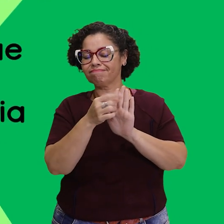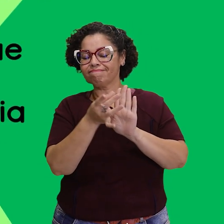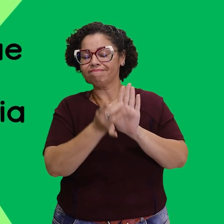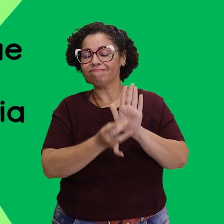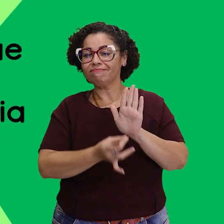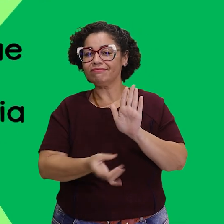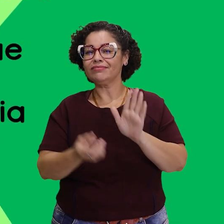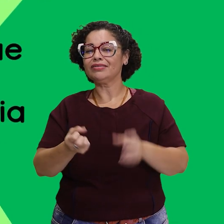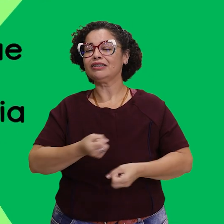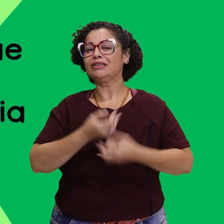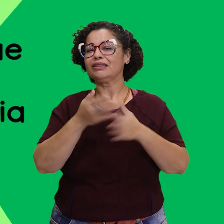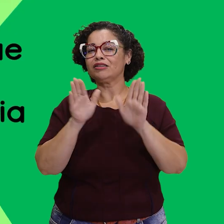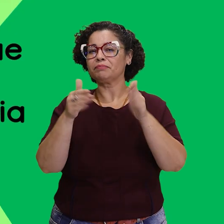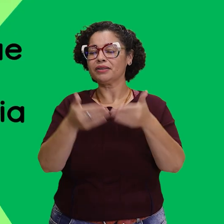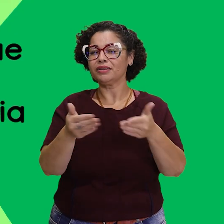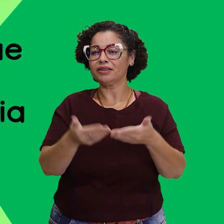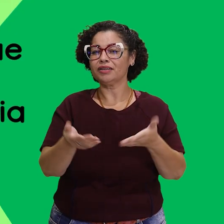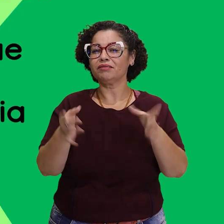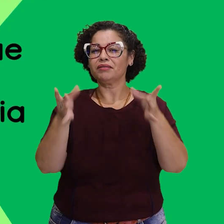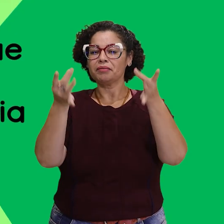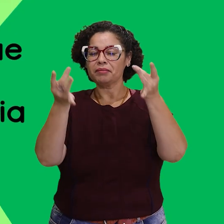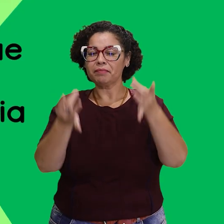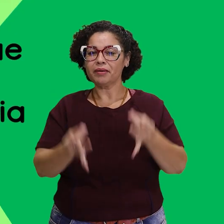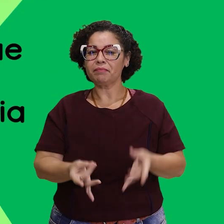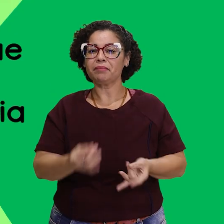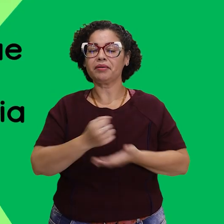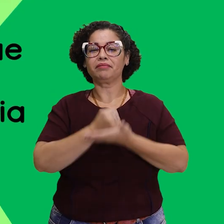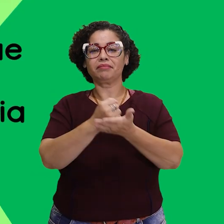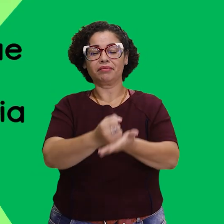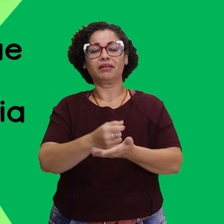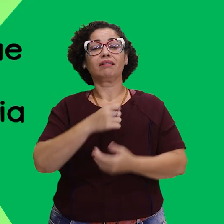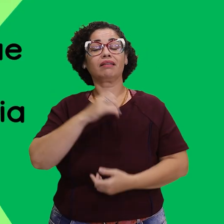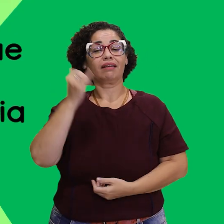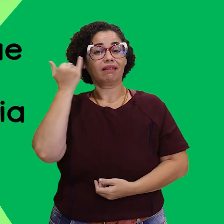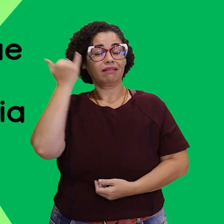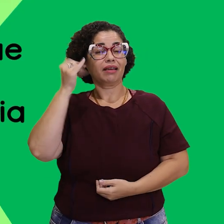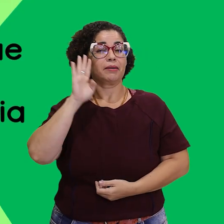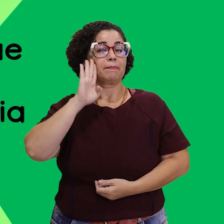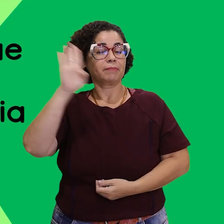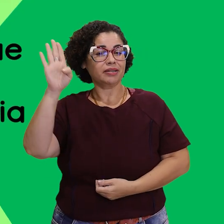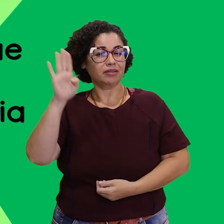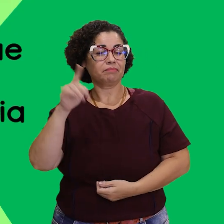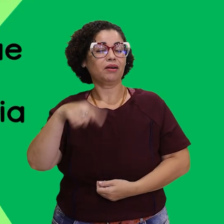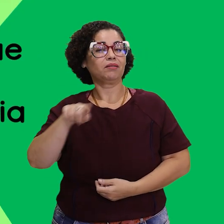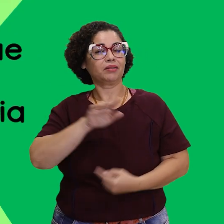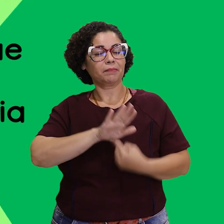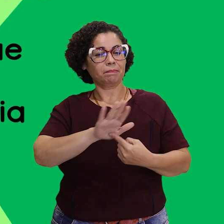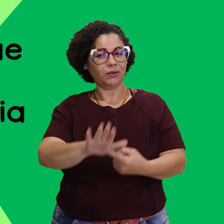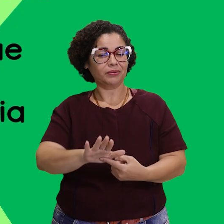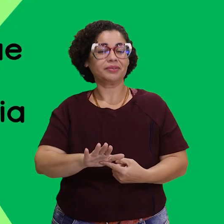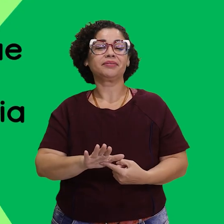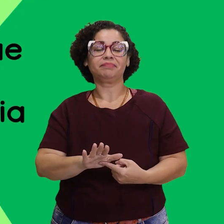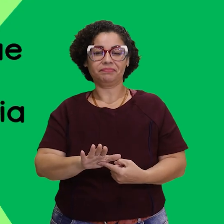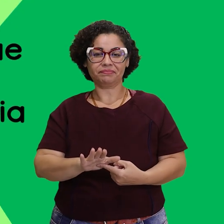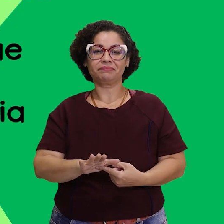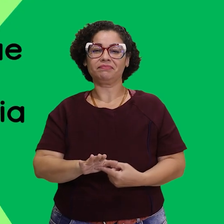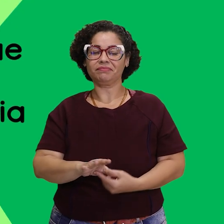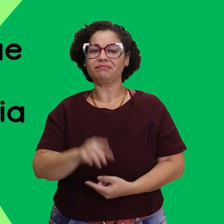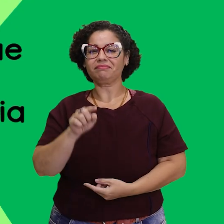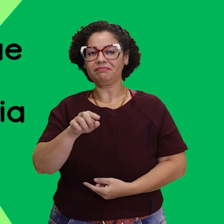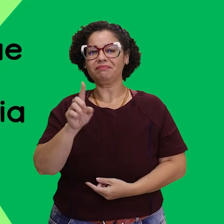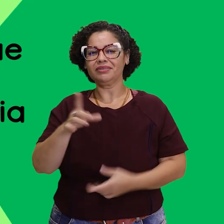Procure por exemplos específicos ou evidências que sustentem a ideia principal.